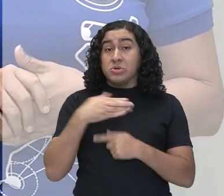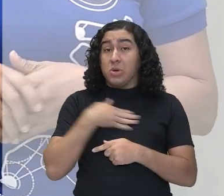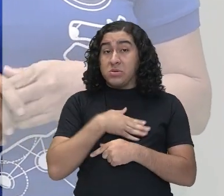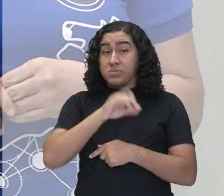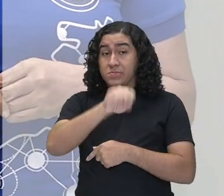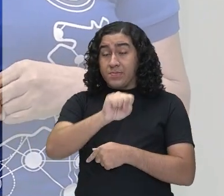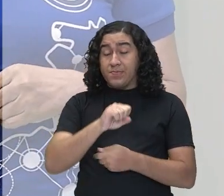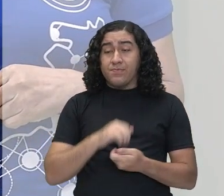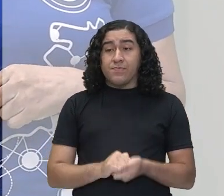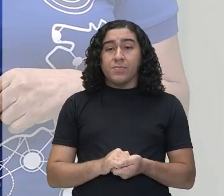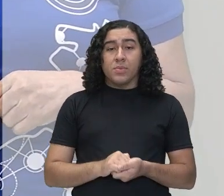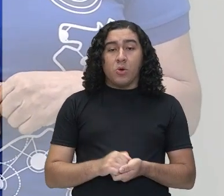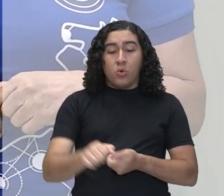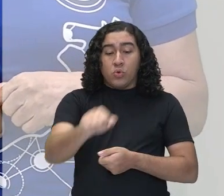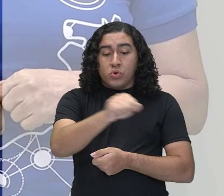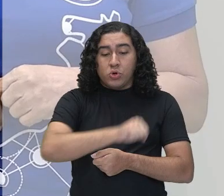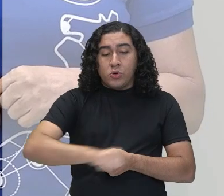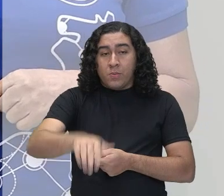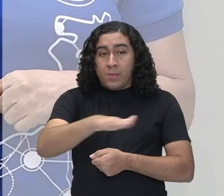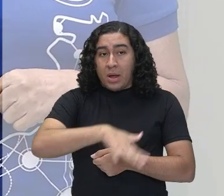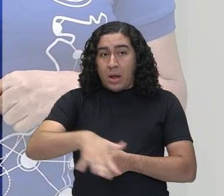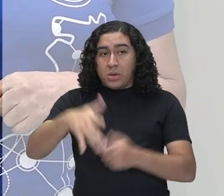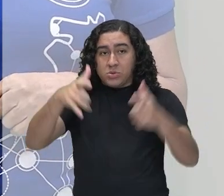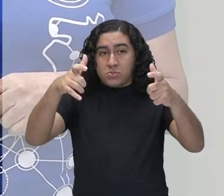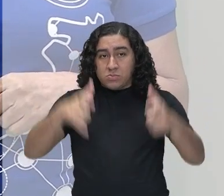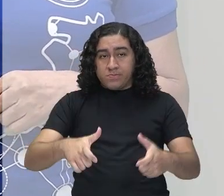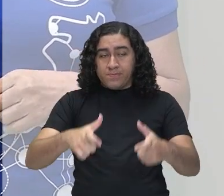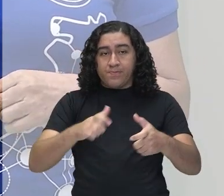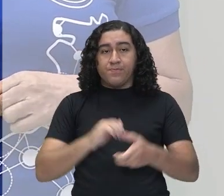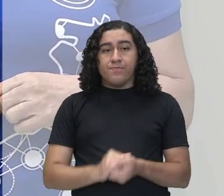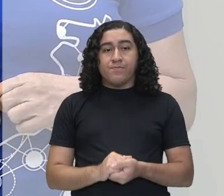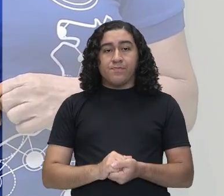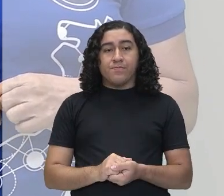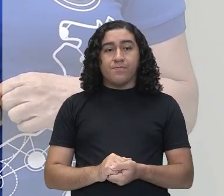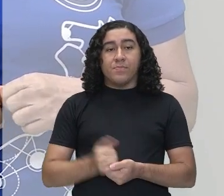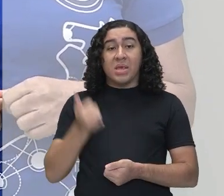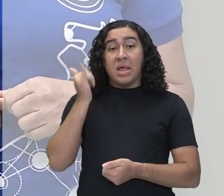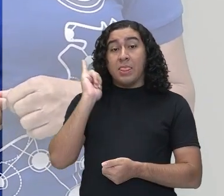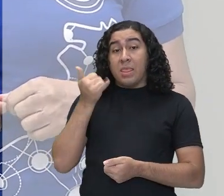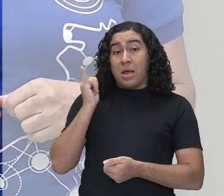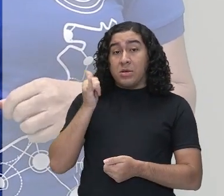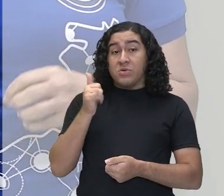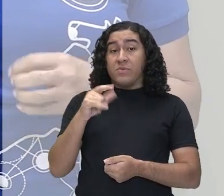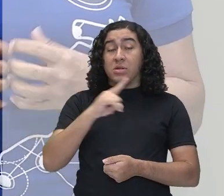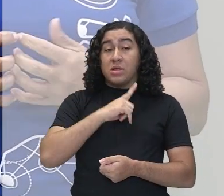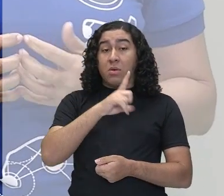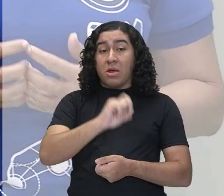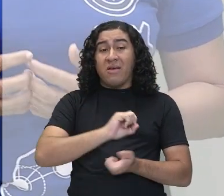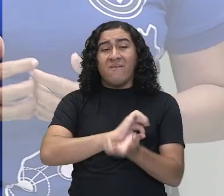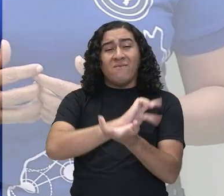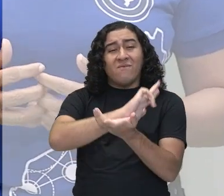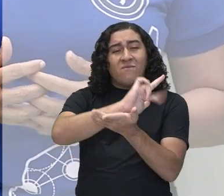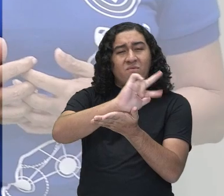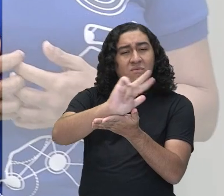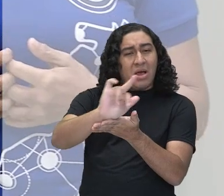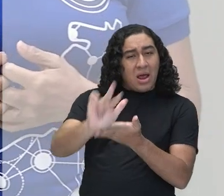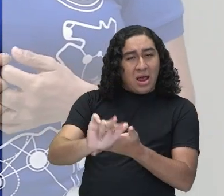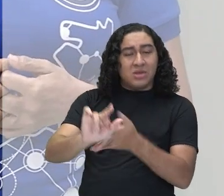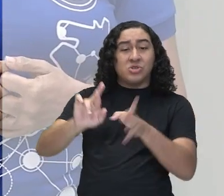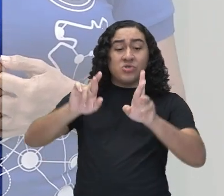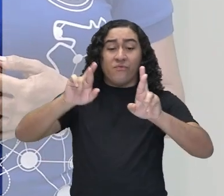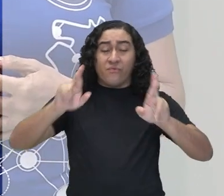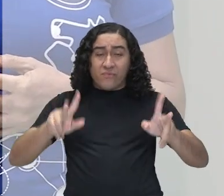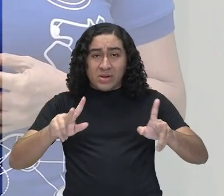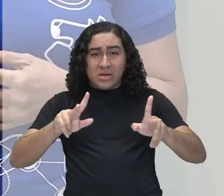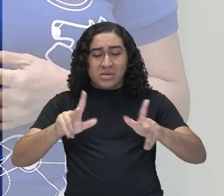O espaço, a narrativa é cheia de peripécias com